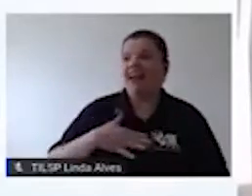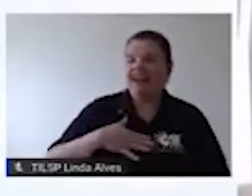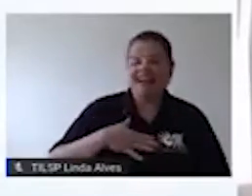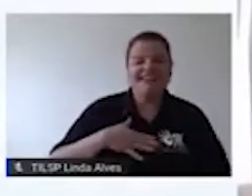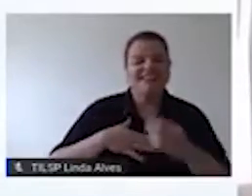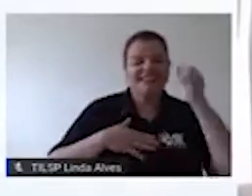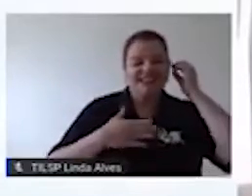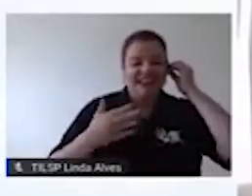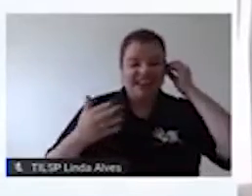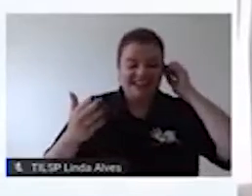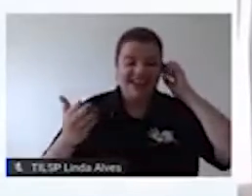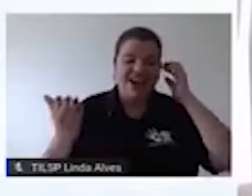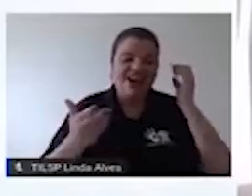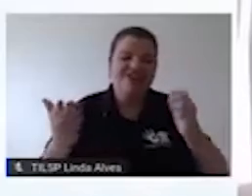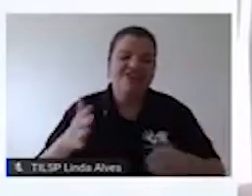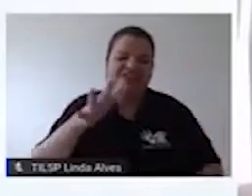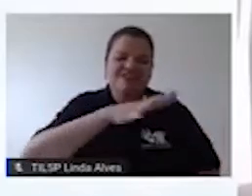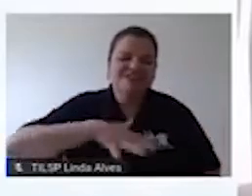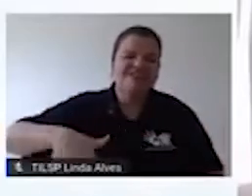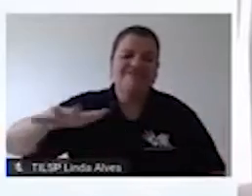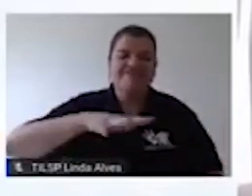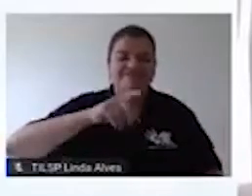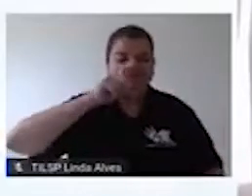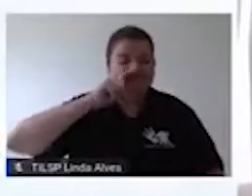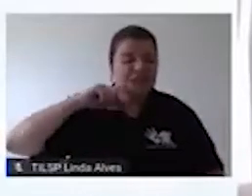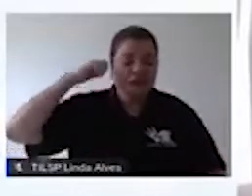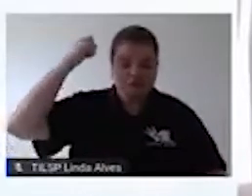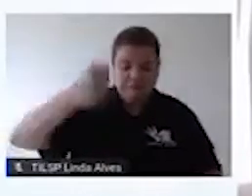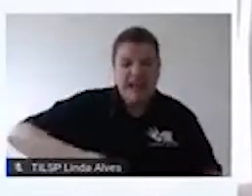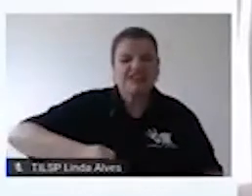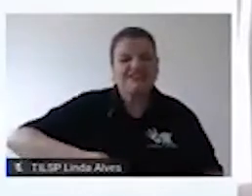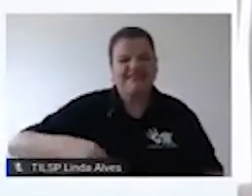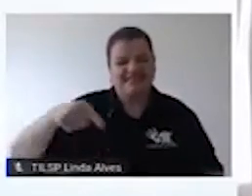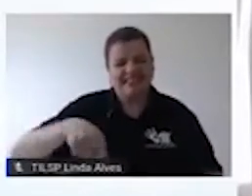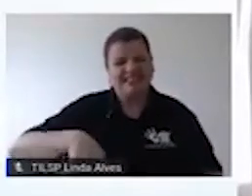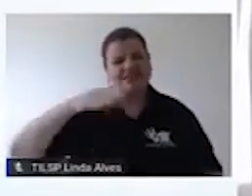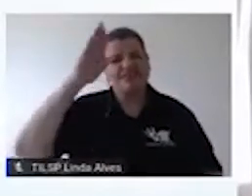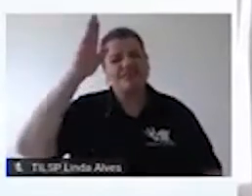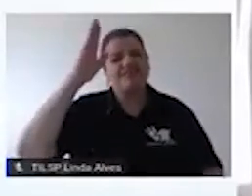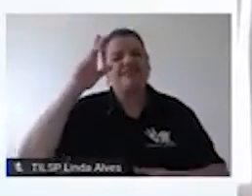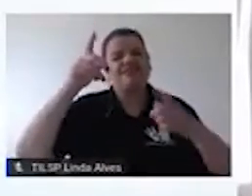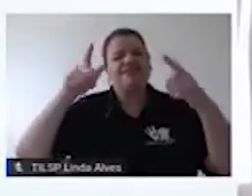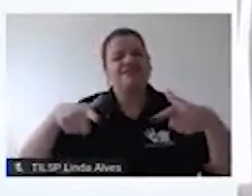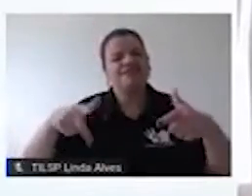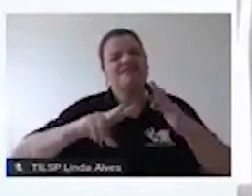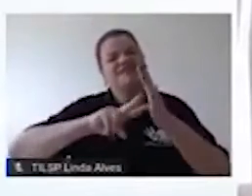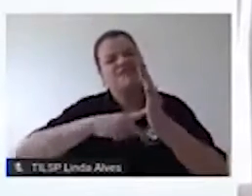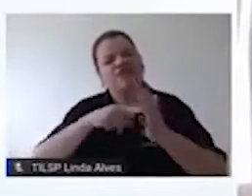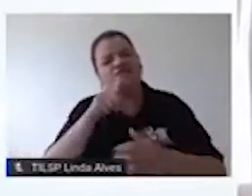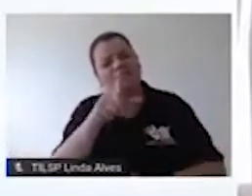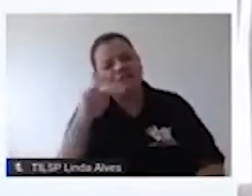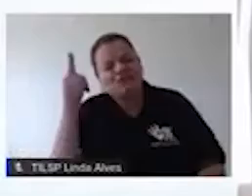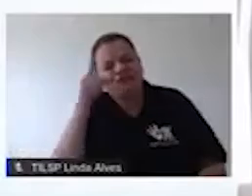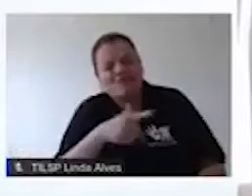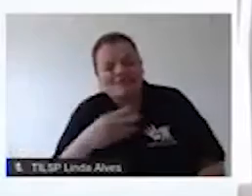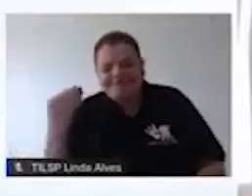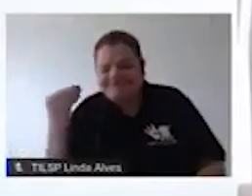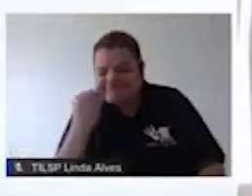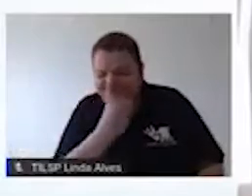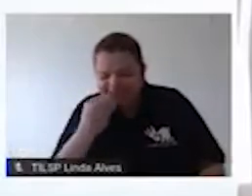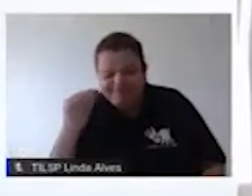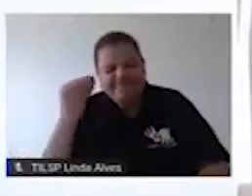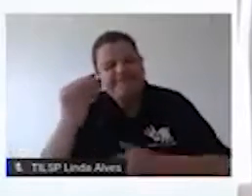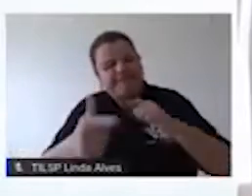E nesse espaço machista, isso quer dizer o quê? Que você conseguiu, com diálogo, com trabalho, ganhar